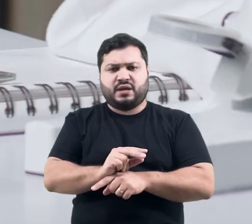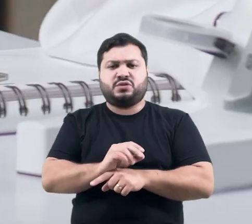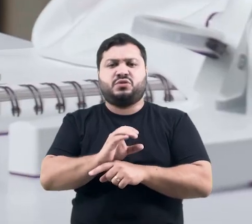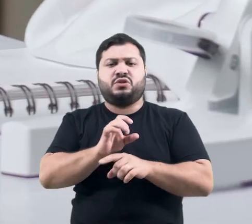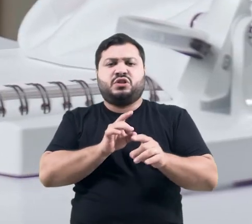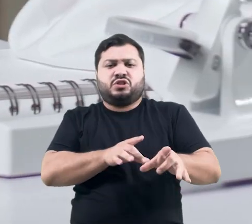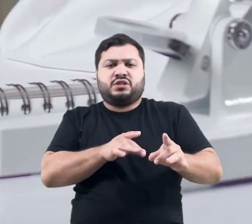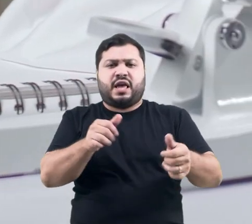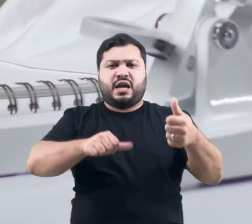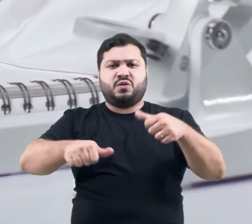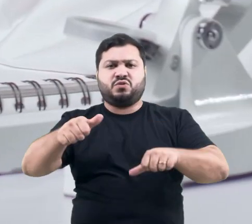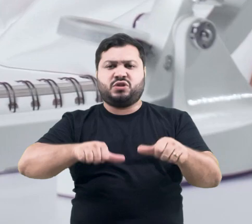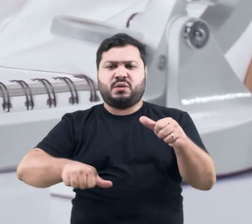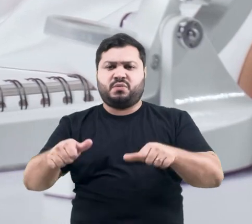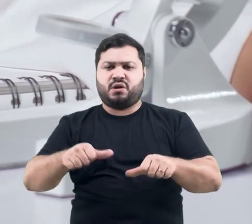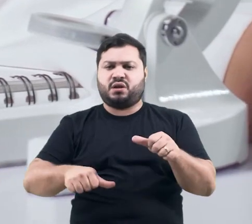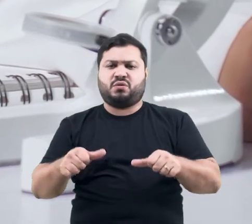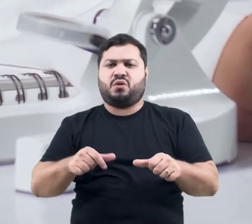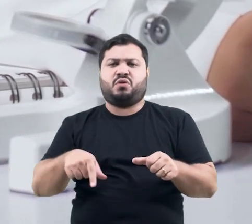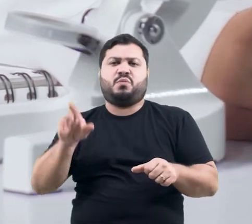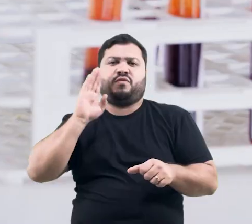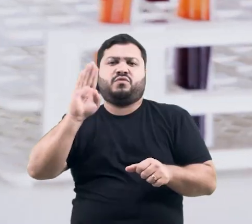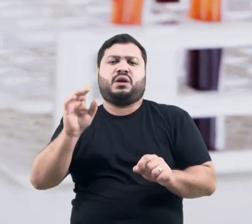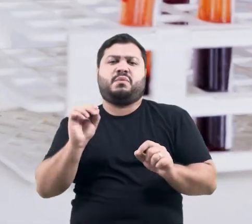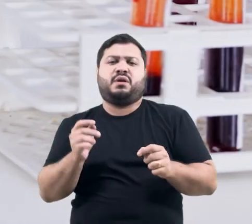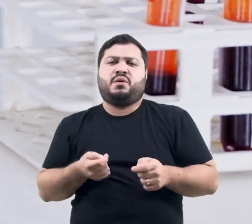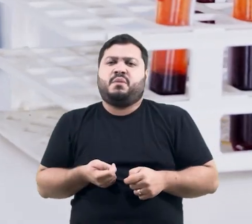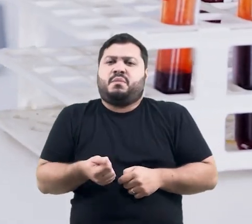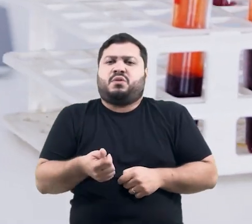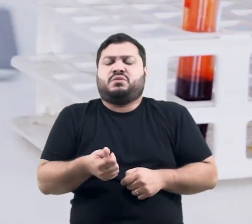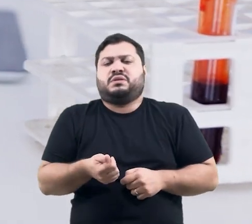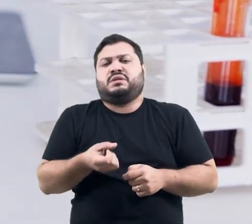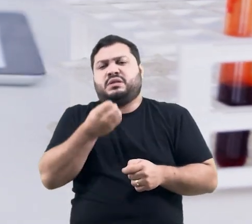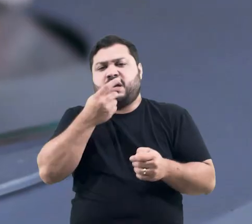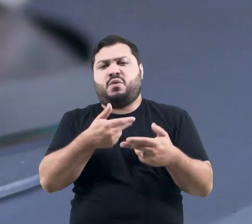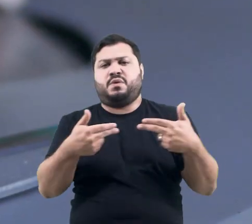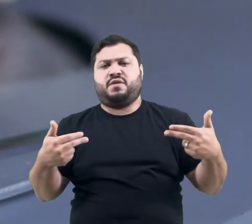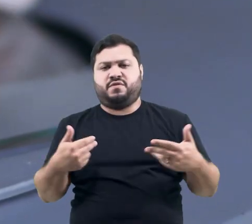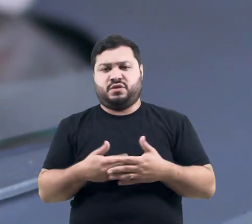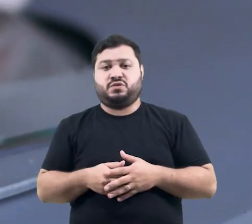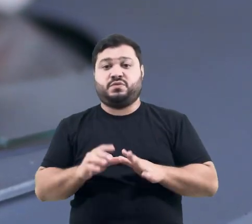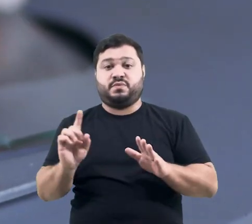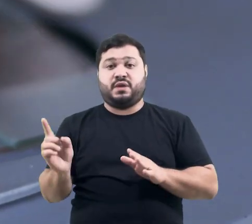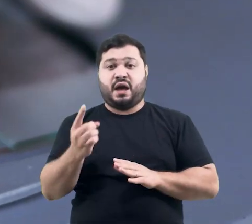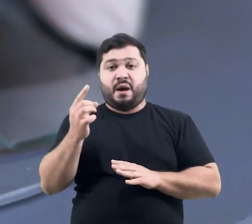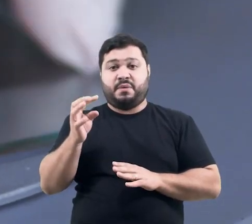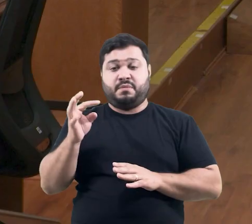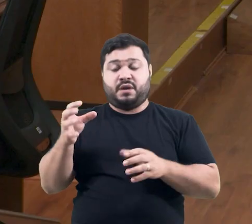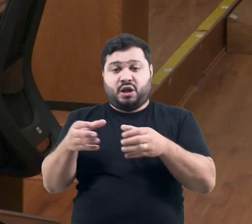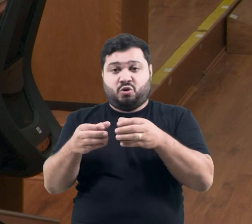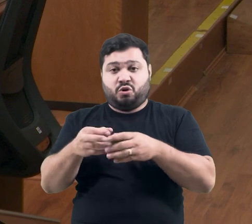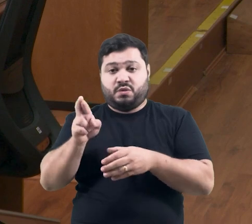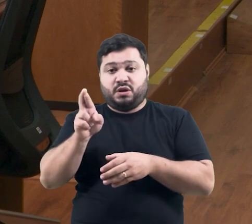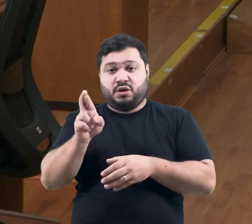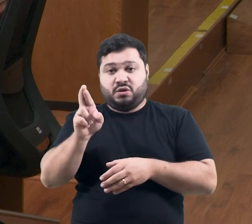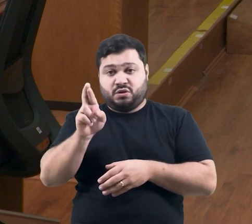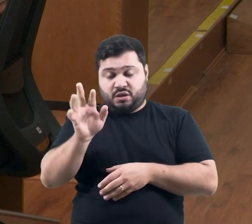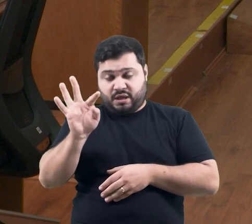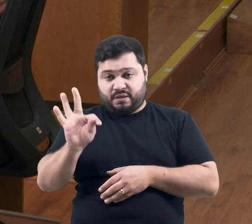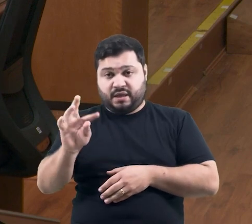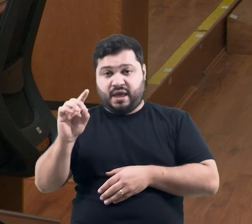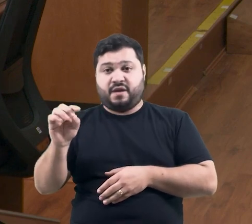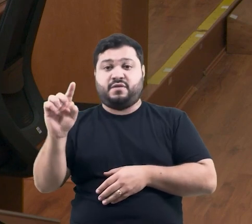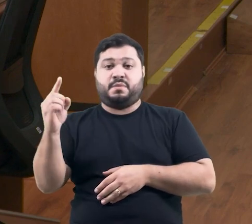utilizado para ingresso no cargo de técnico de laboratório como fundamento para a concessão do referido benefício. A primeira turma do